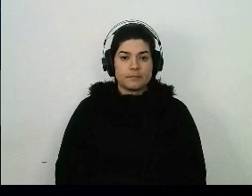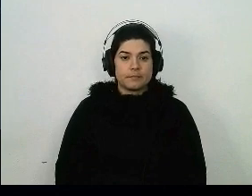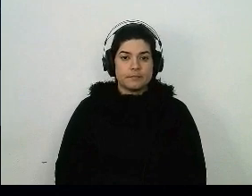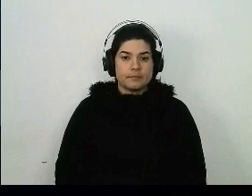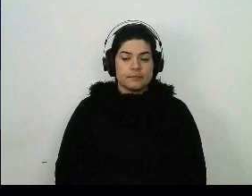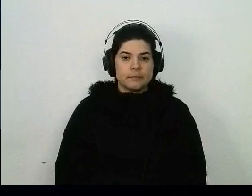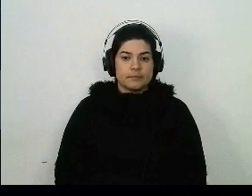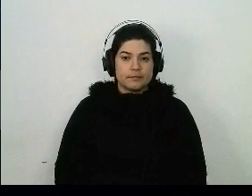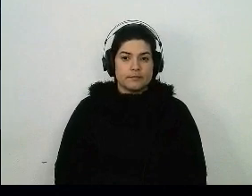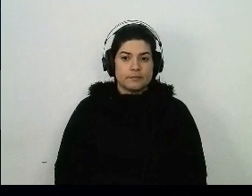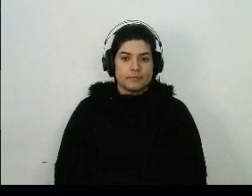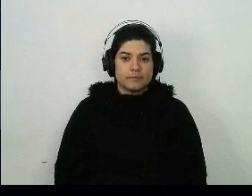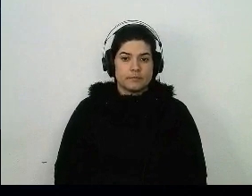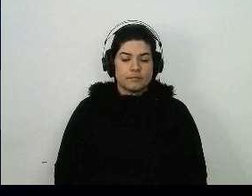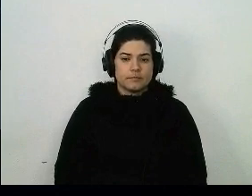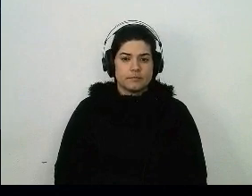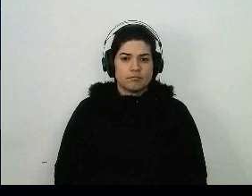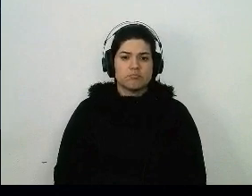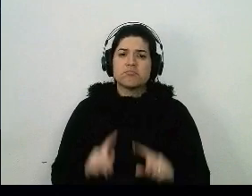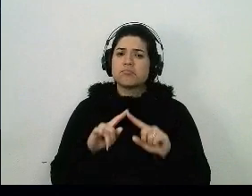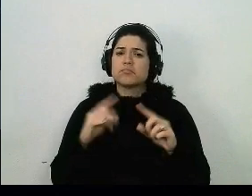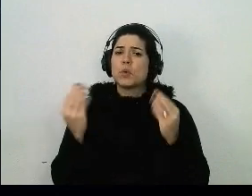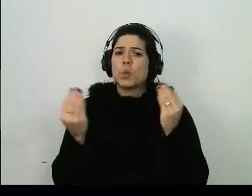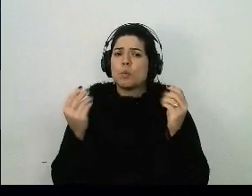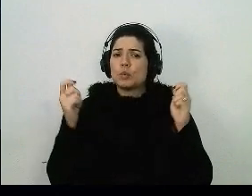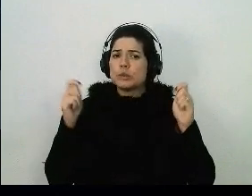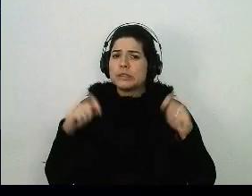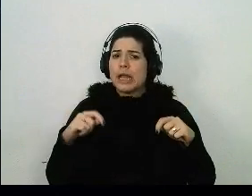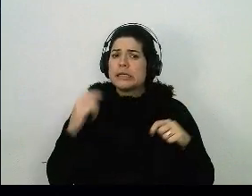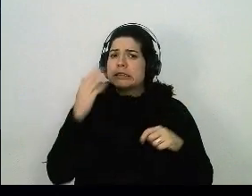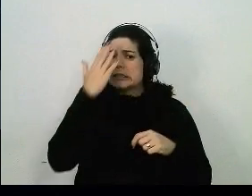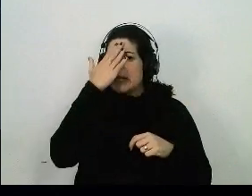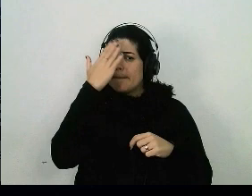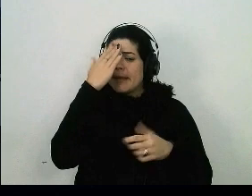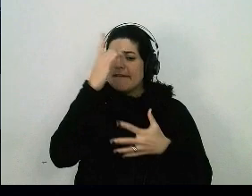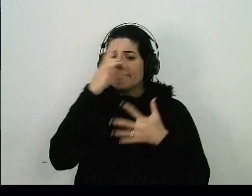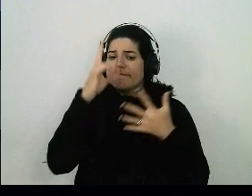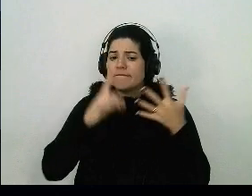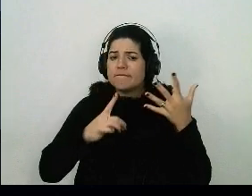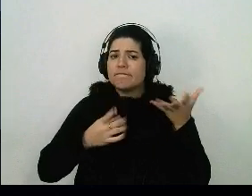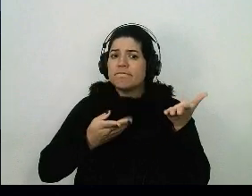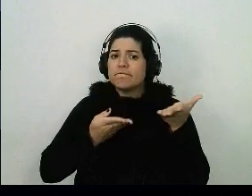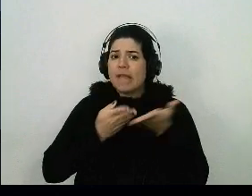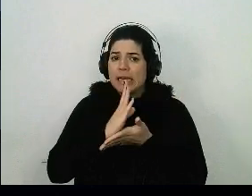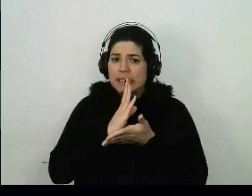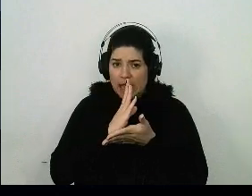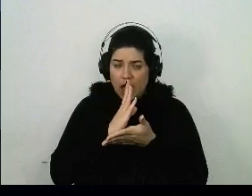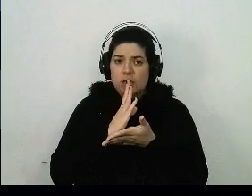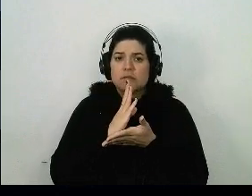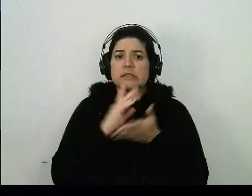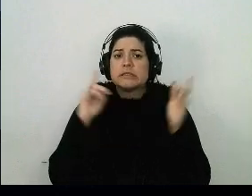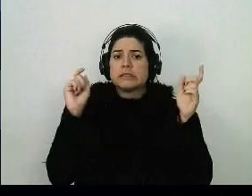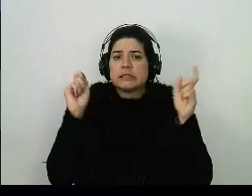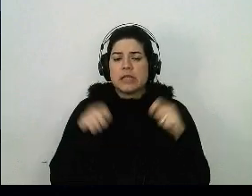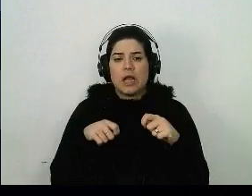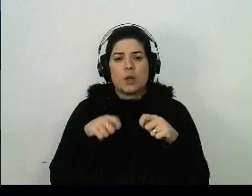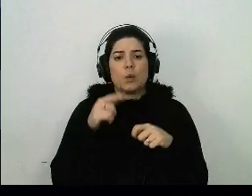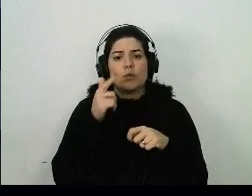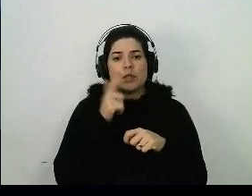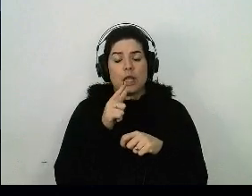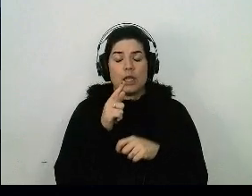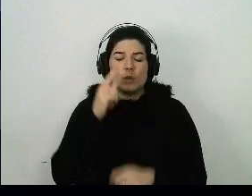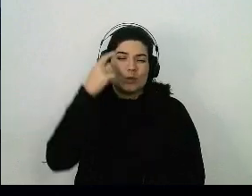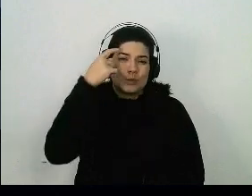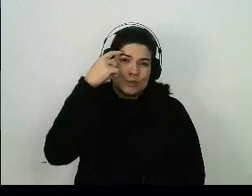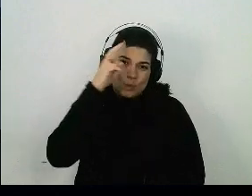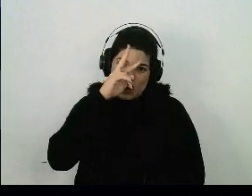E como é que a gente consegue validar esses dados? Não sei se vocês lembram. E como exemplo aqui, como